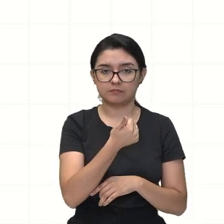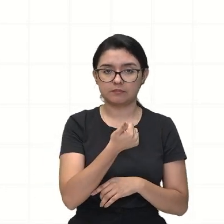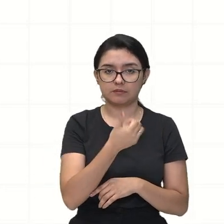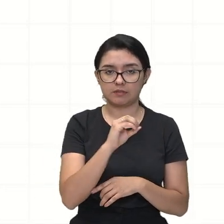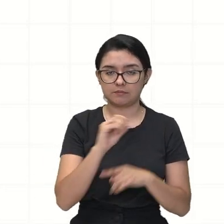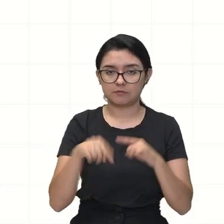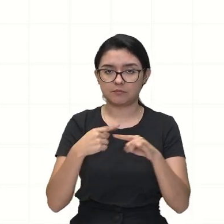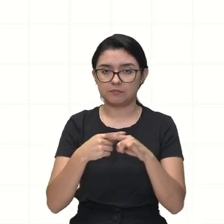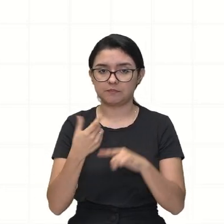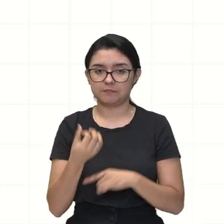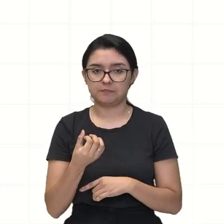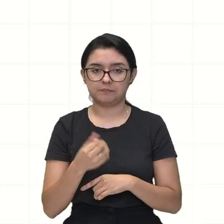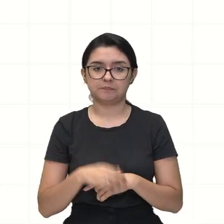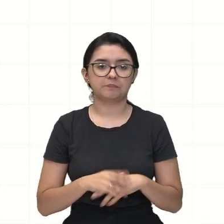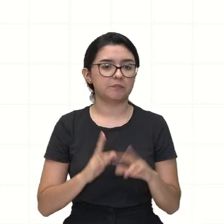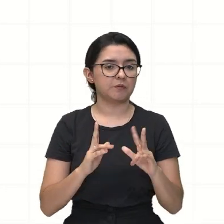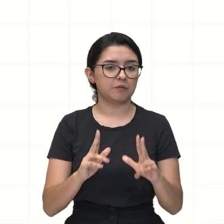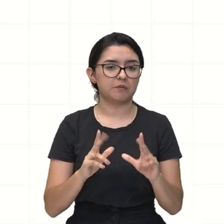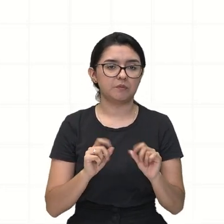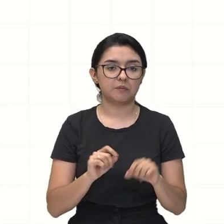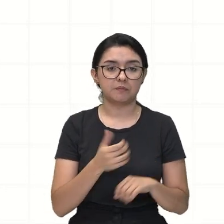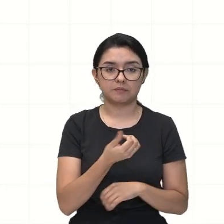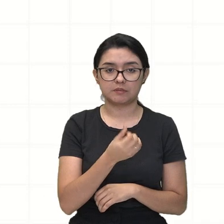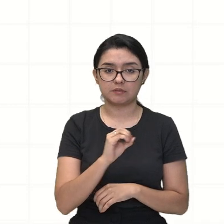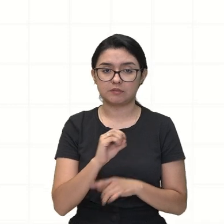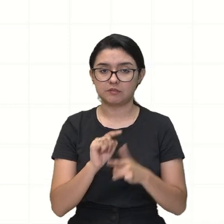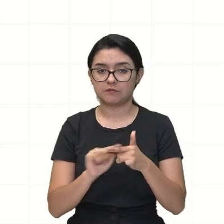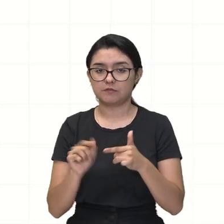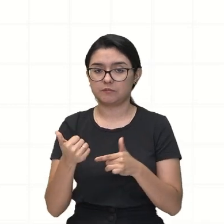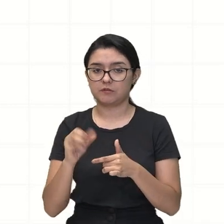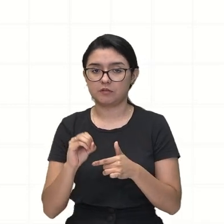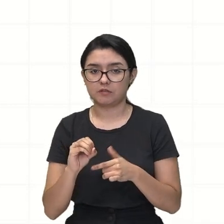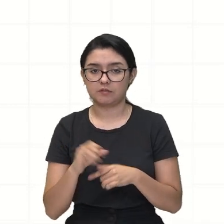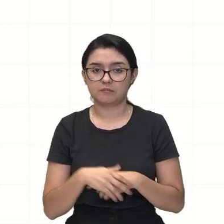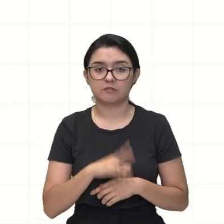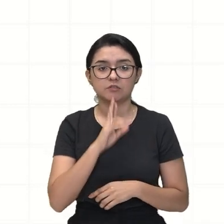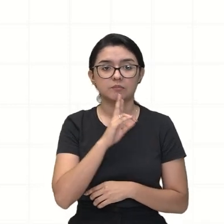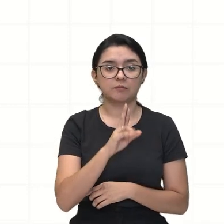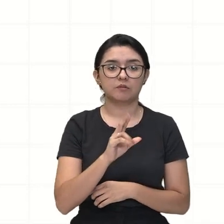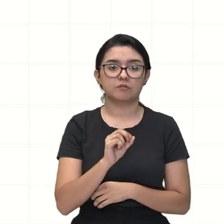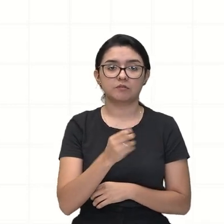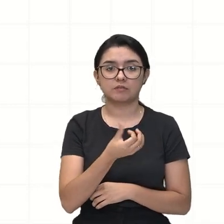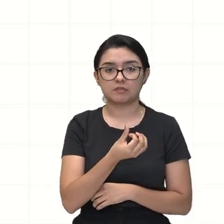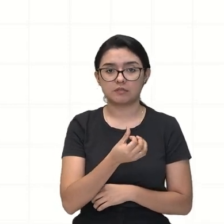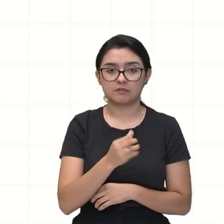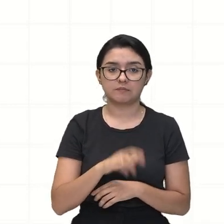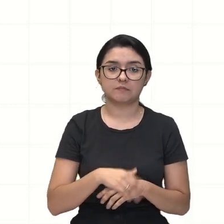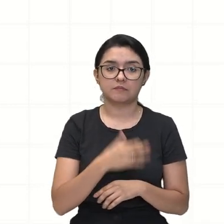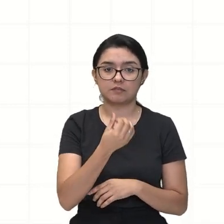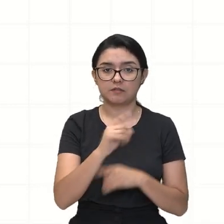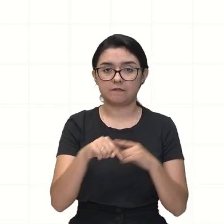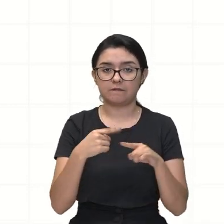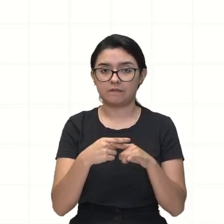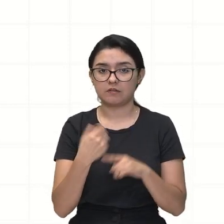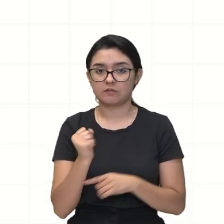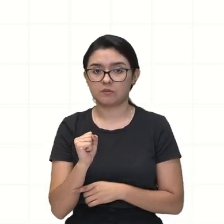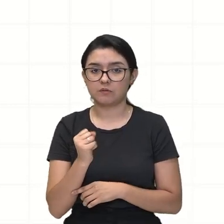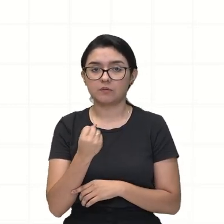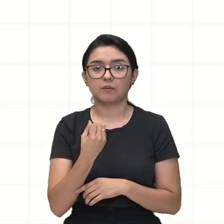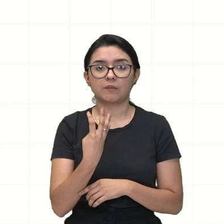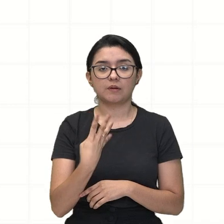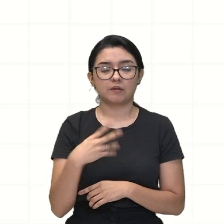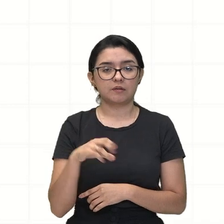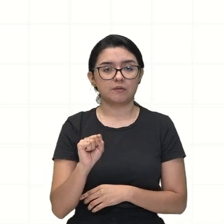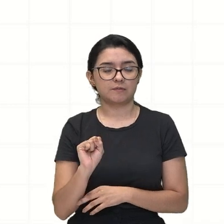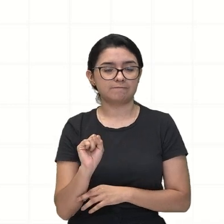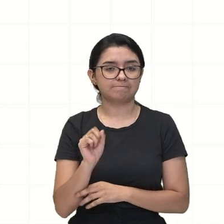seria a mesma coisa como nós fizemos aqui, ó. Pegar o 60 e dividir por 10. Dá quanto? 6. 6 vezes 8, 48.